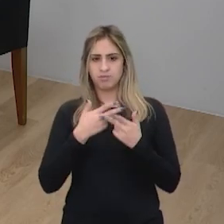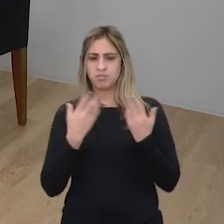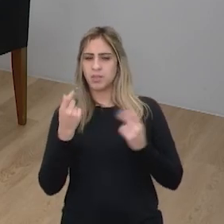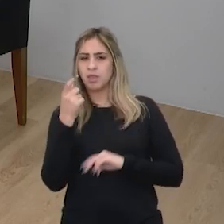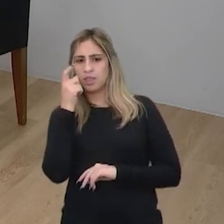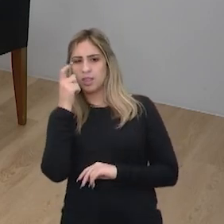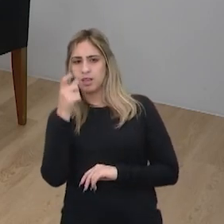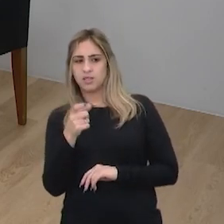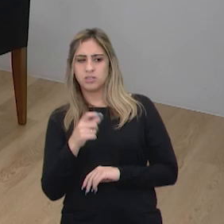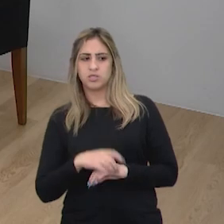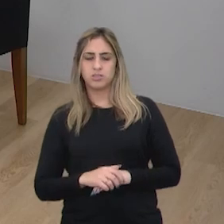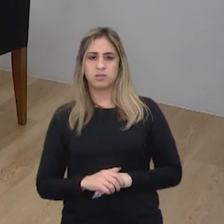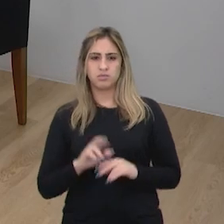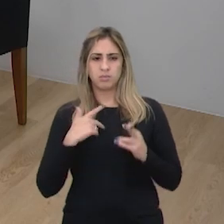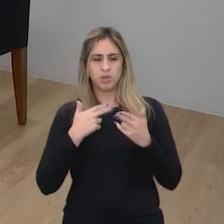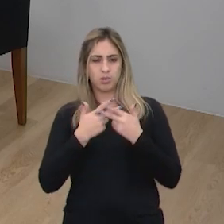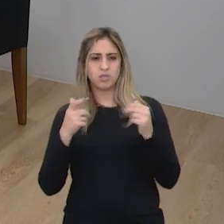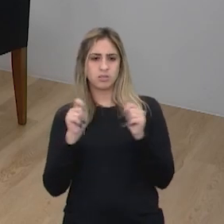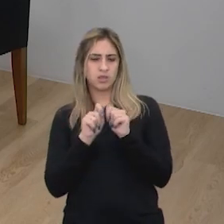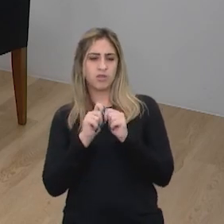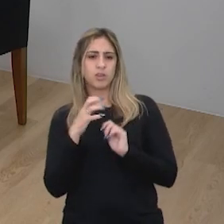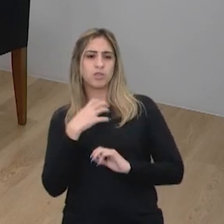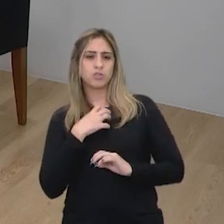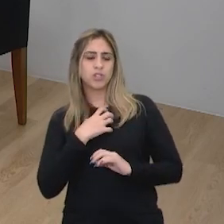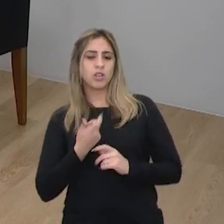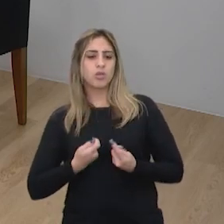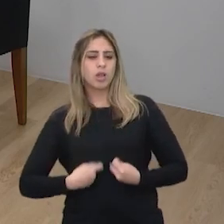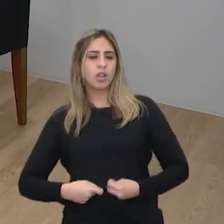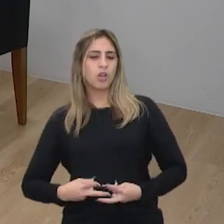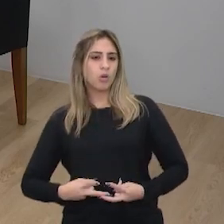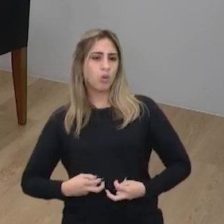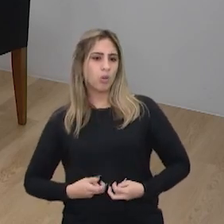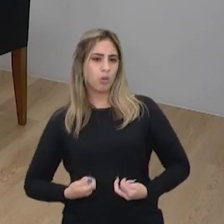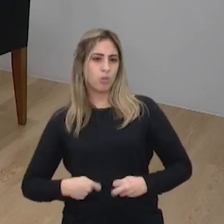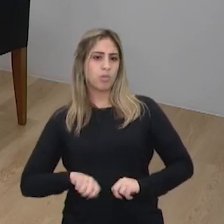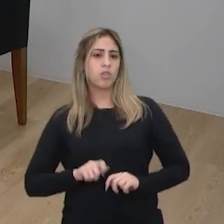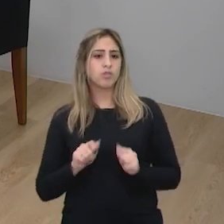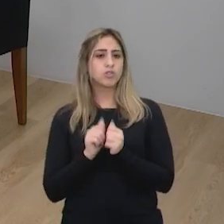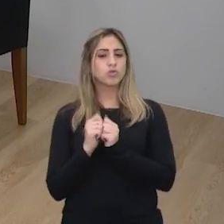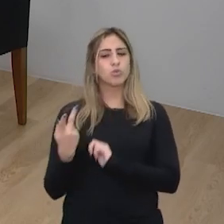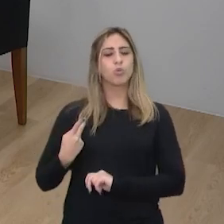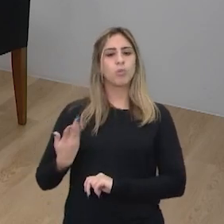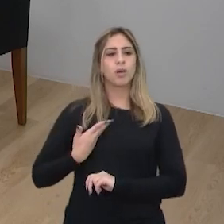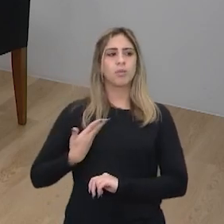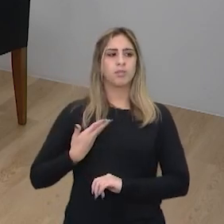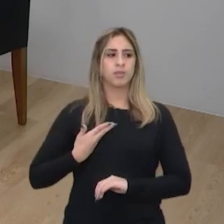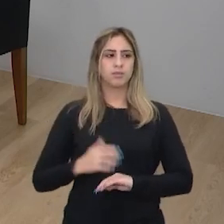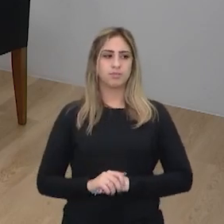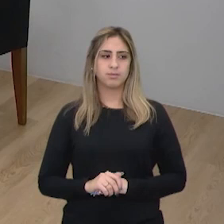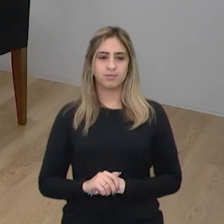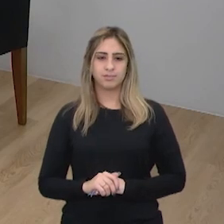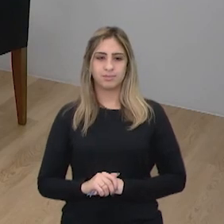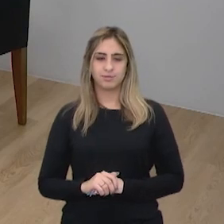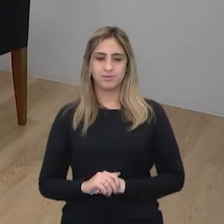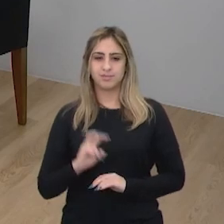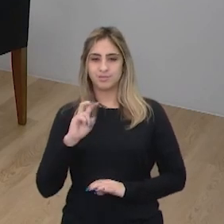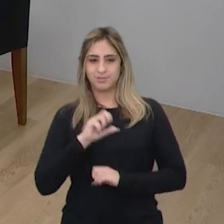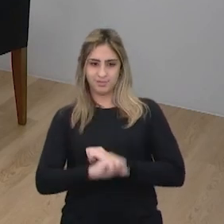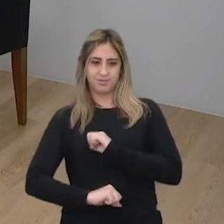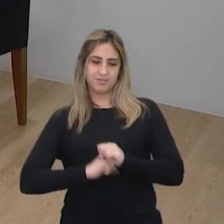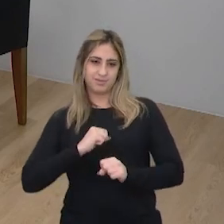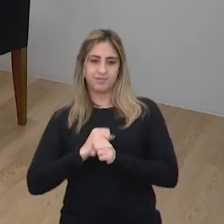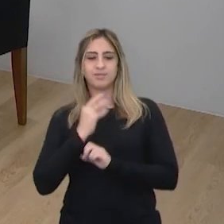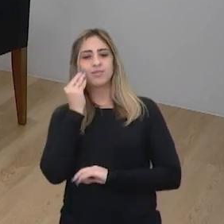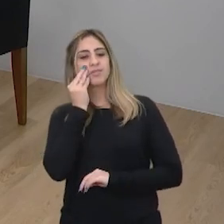também. A Aconcagua é interessante que é uma coisa que eu fiz de uma forma bem econômica. Eu fiz só com uma amiga. Mas eu já tinha, sim, 5 anos